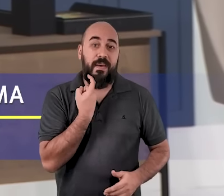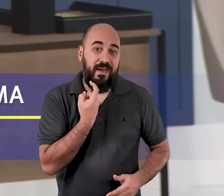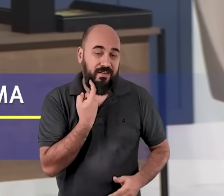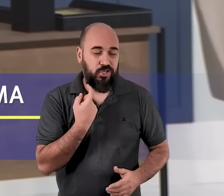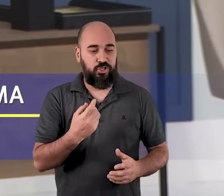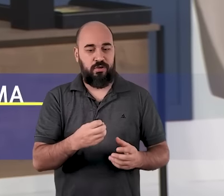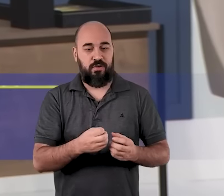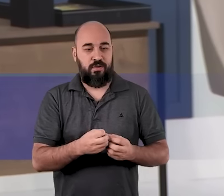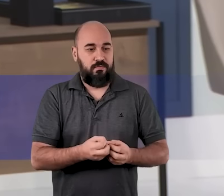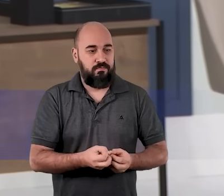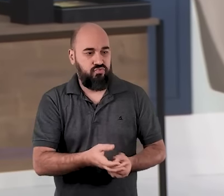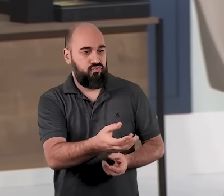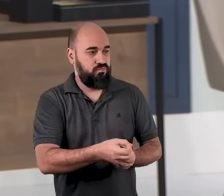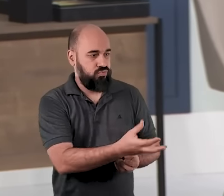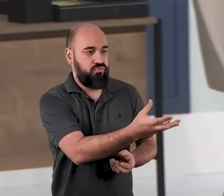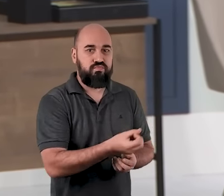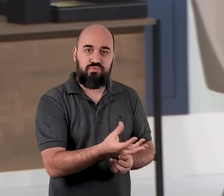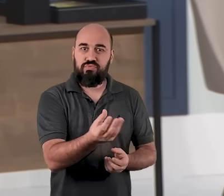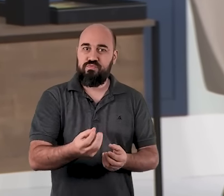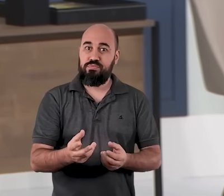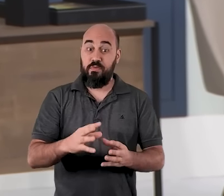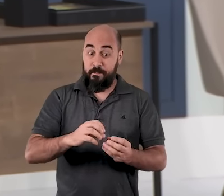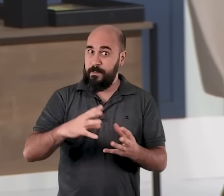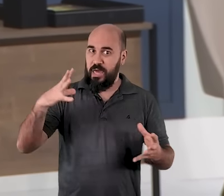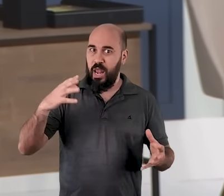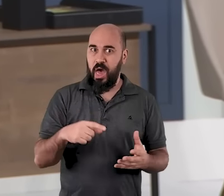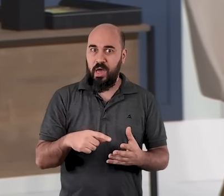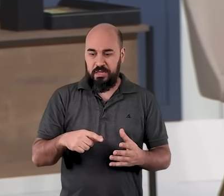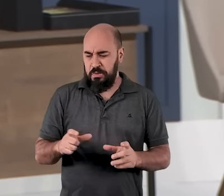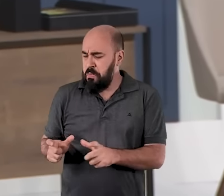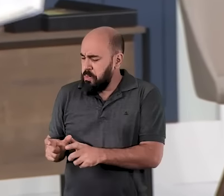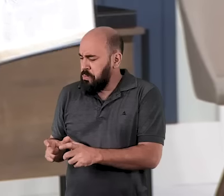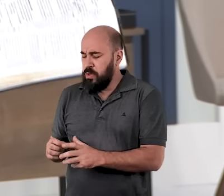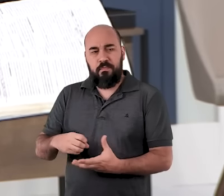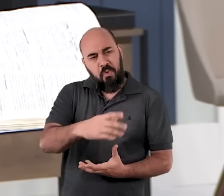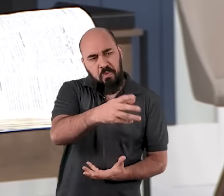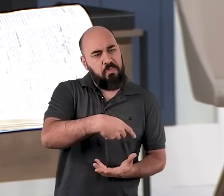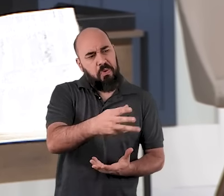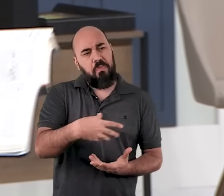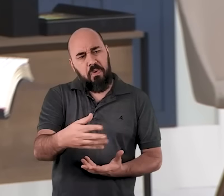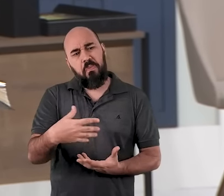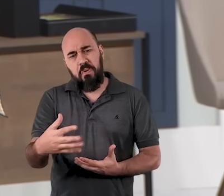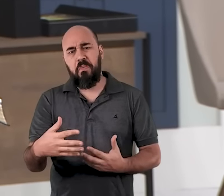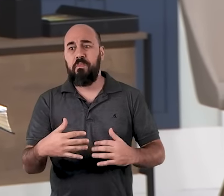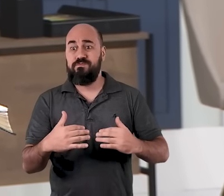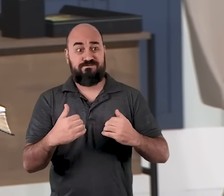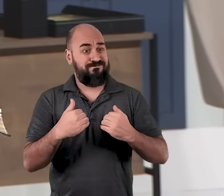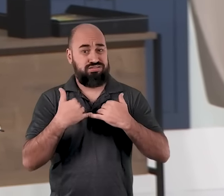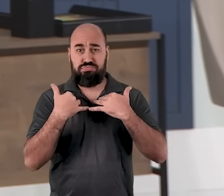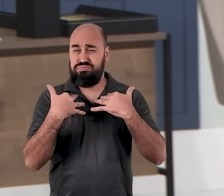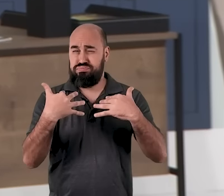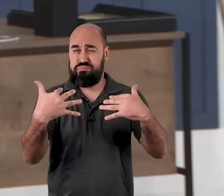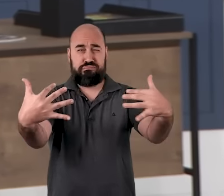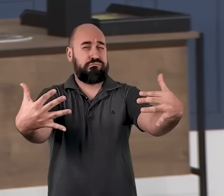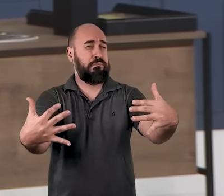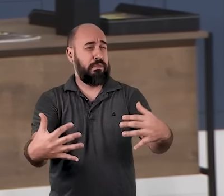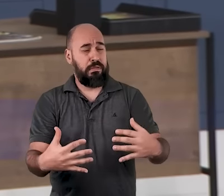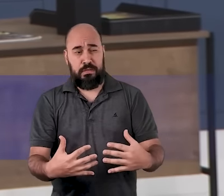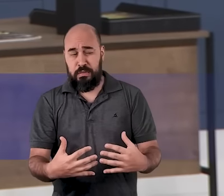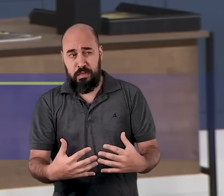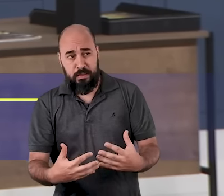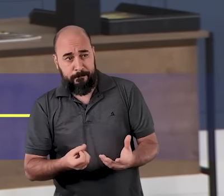então, no dia seguinte a esse milagre, uma multidão ainda maior estava diante de Jesus. E Cristo se entristece e